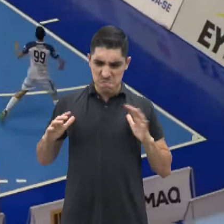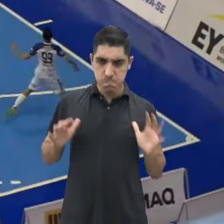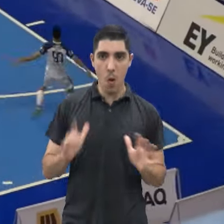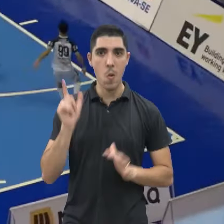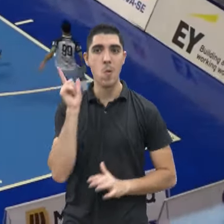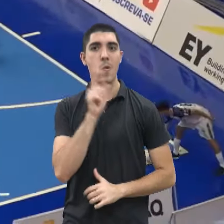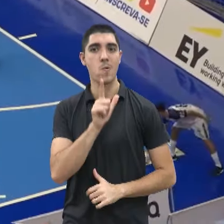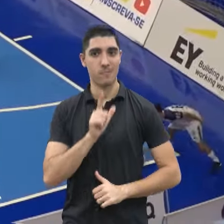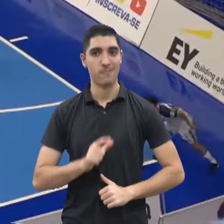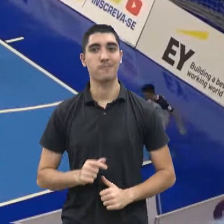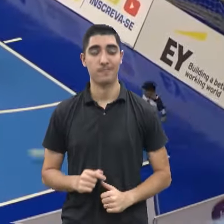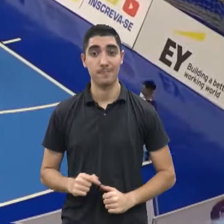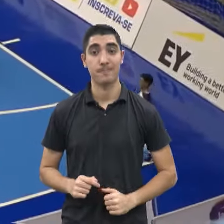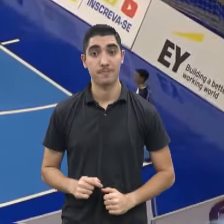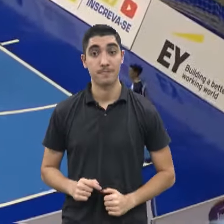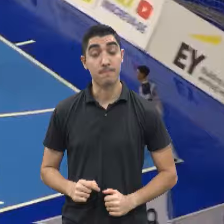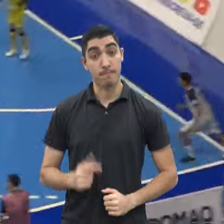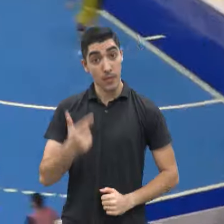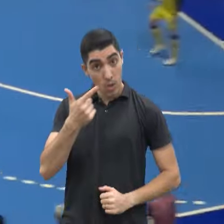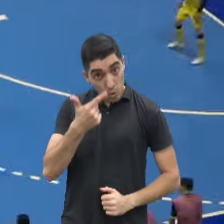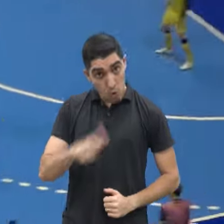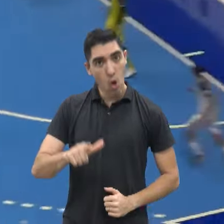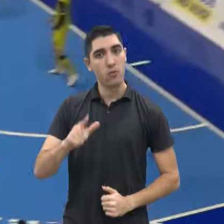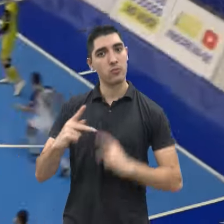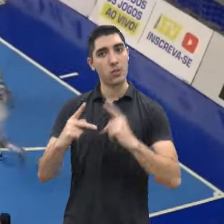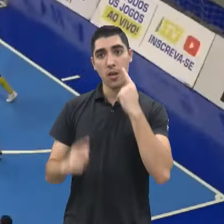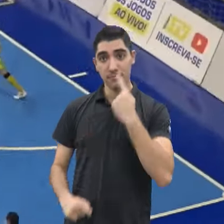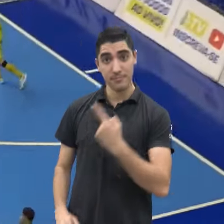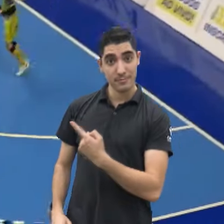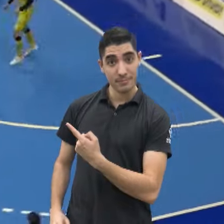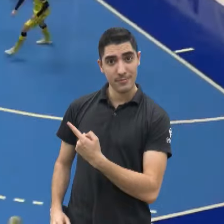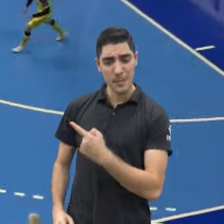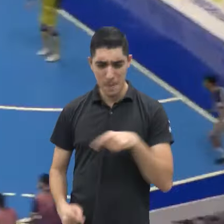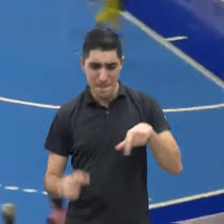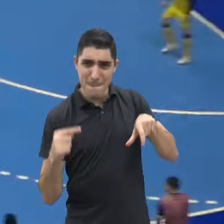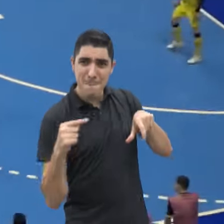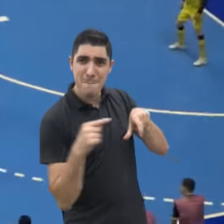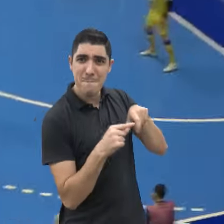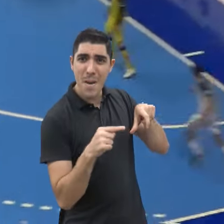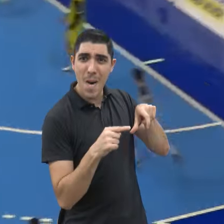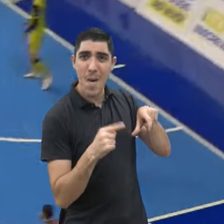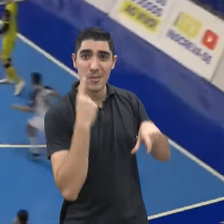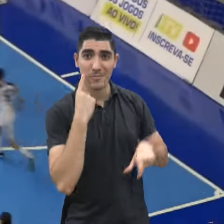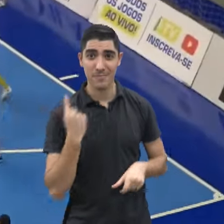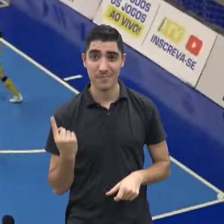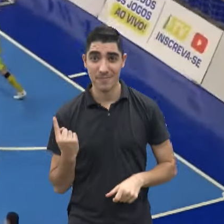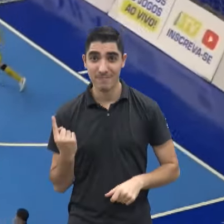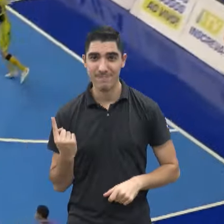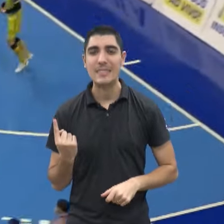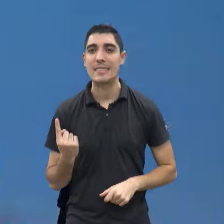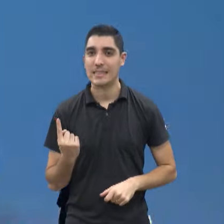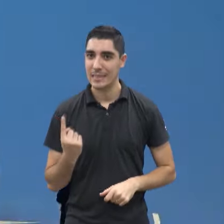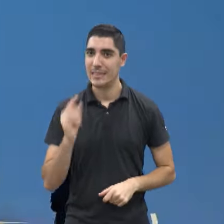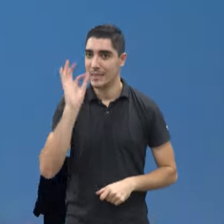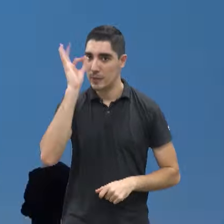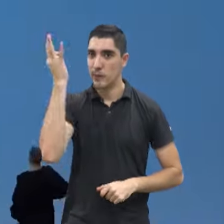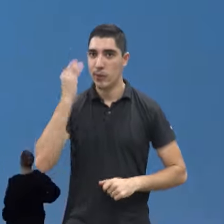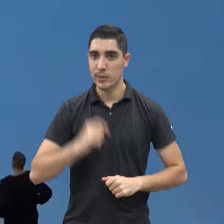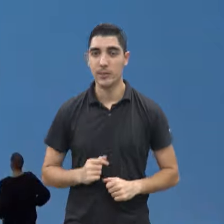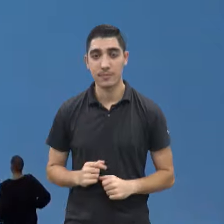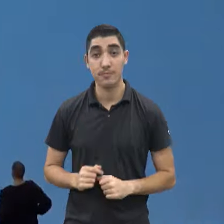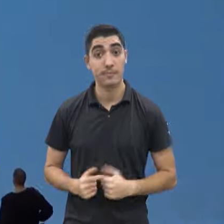Valenga. Em outro lateral, Mateuzinho bateu e a bola explodiu no pé da trave para a sorte de Valenga.